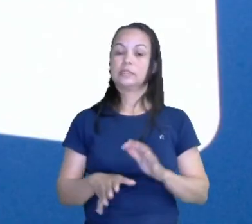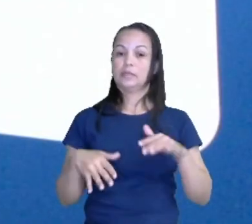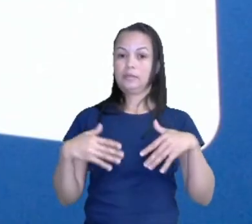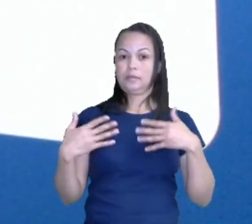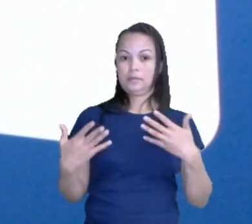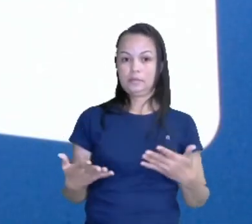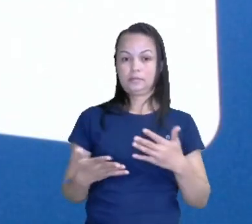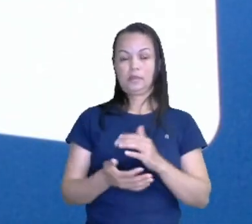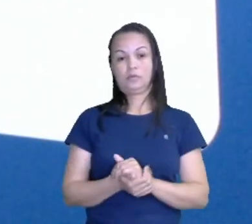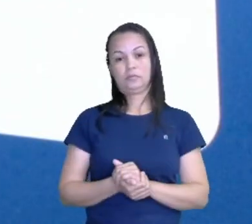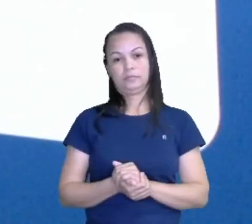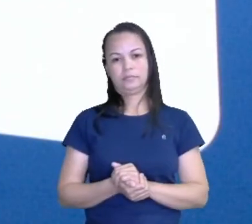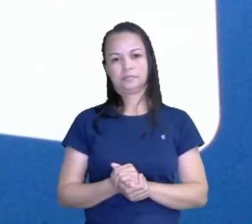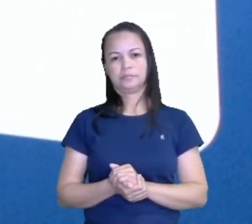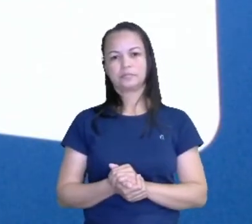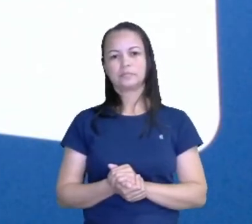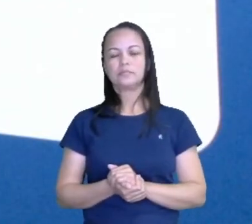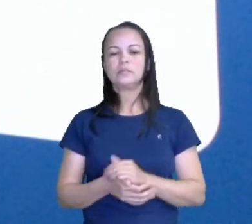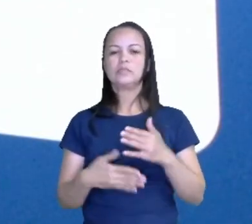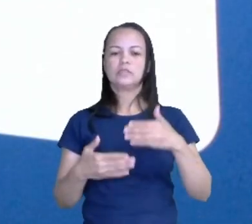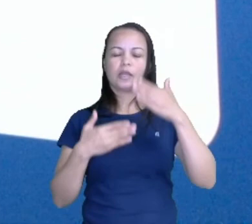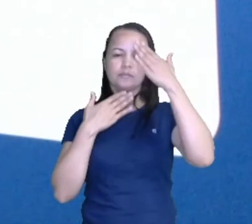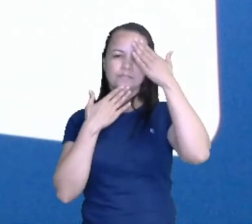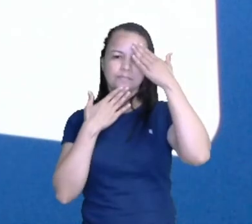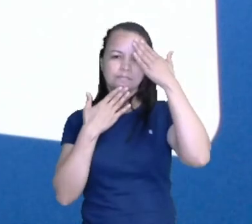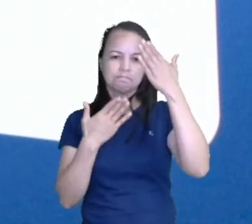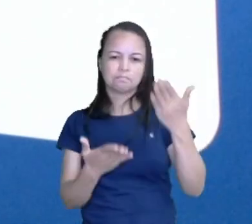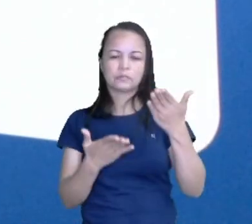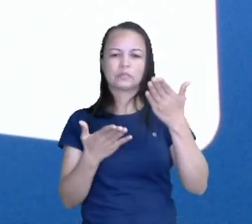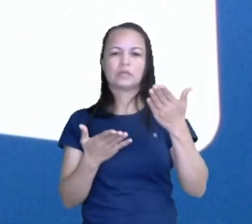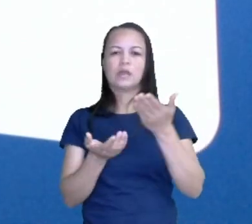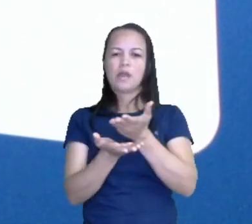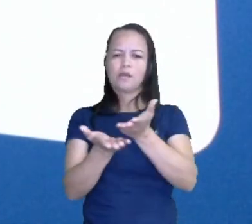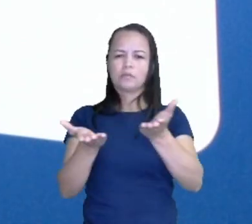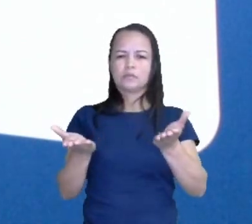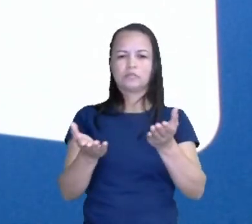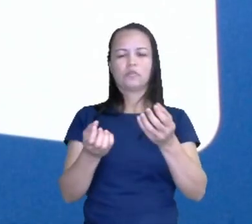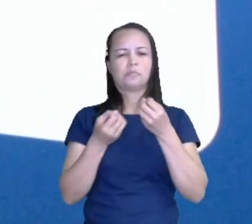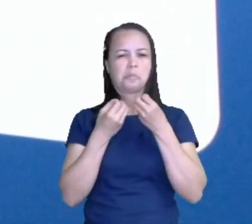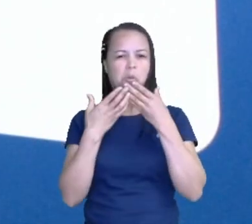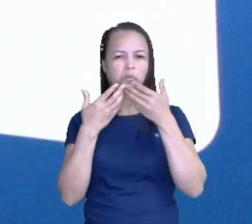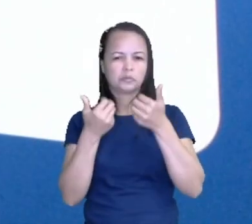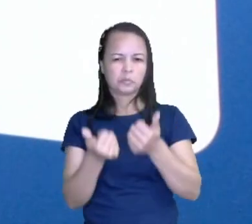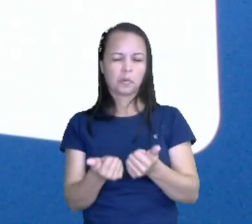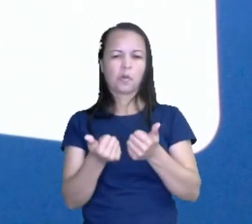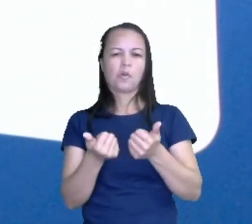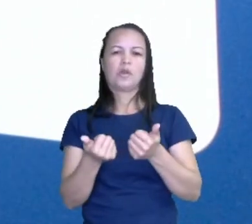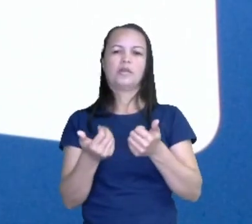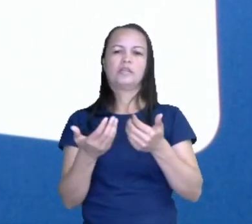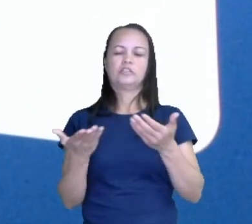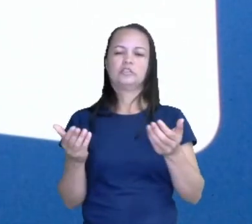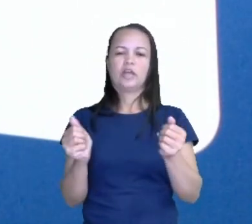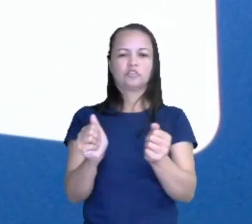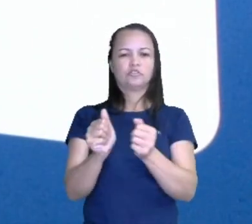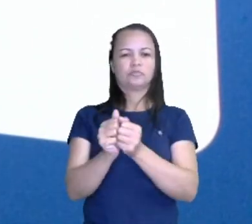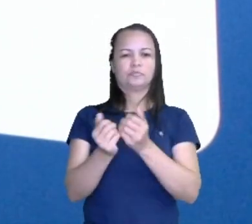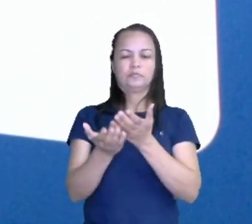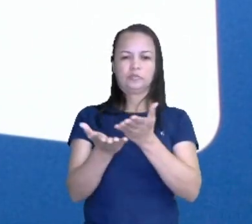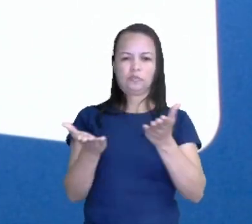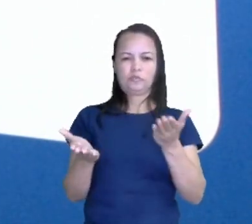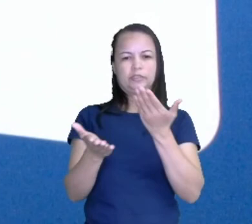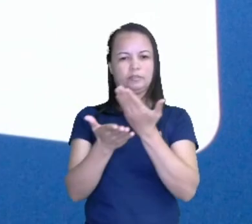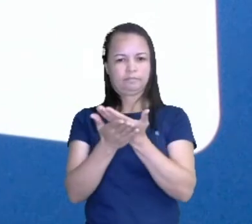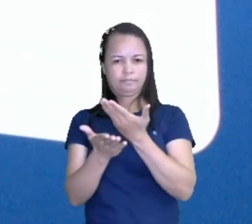Então, desde já, muito obrigado a vocês. Foi muito bom estar em sua companhia para a